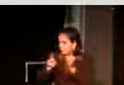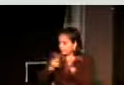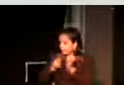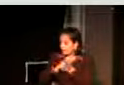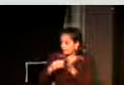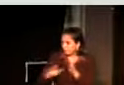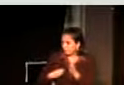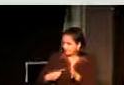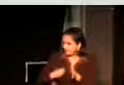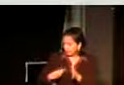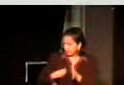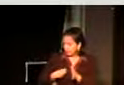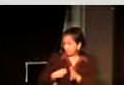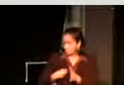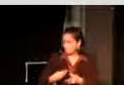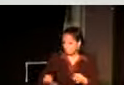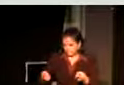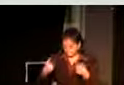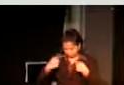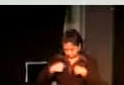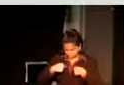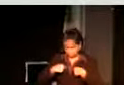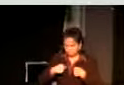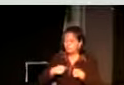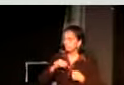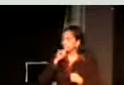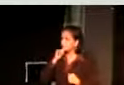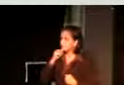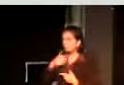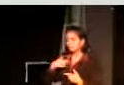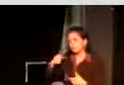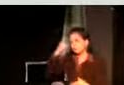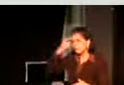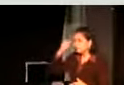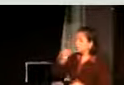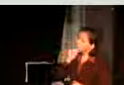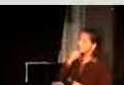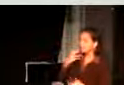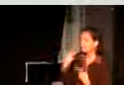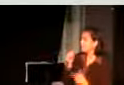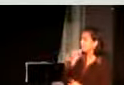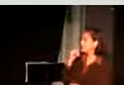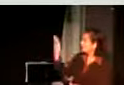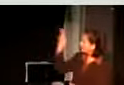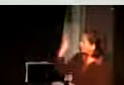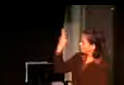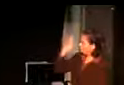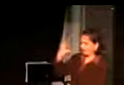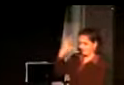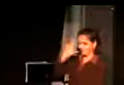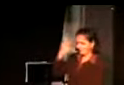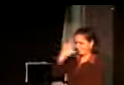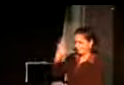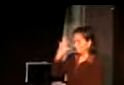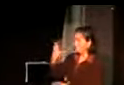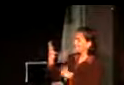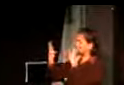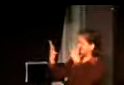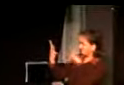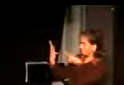miserabilidade é olhar-se no espelho todos os dias mas sem a capa do saldo